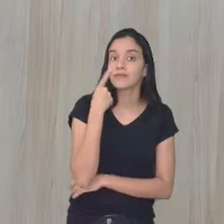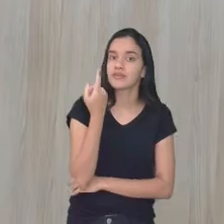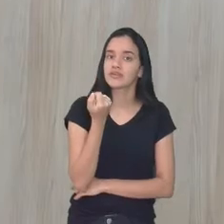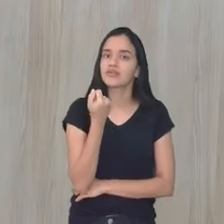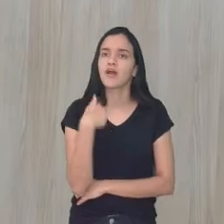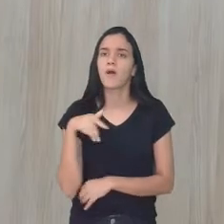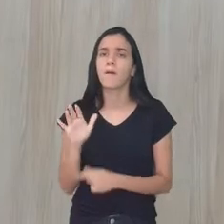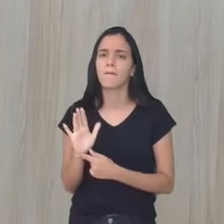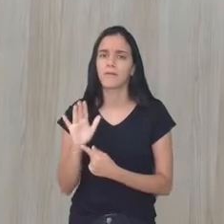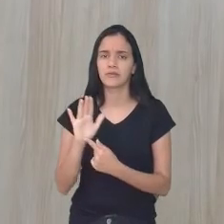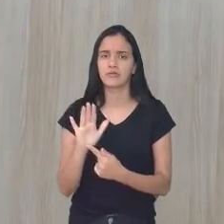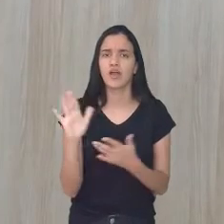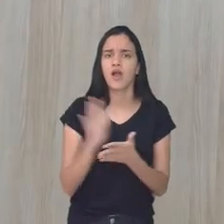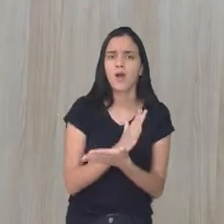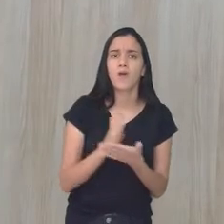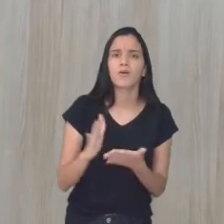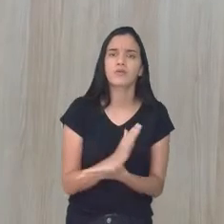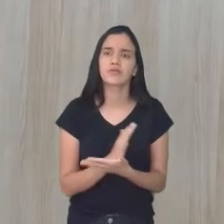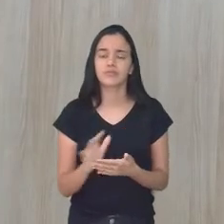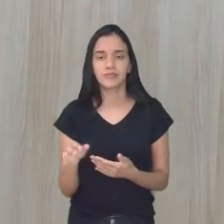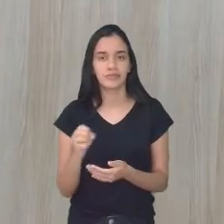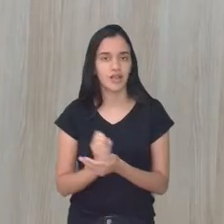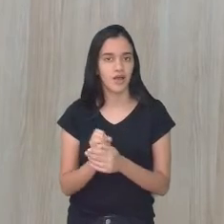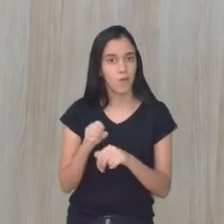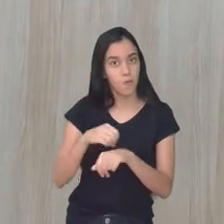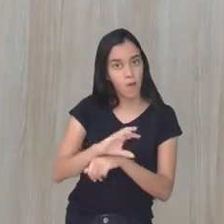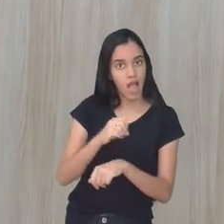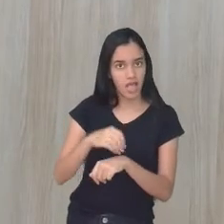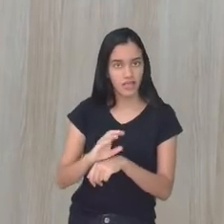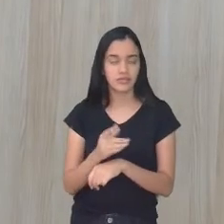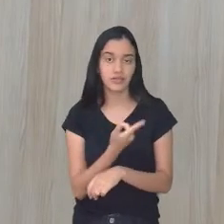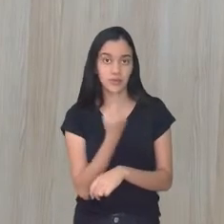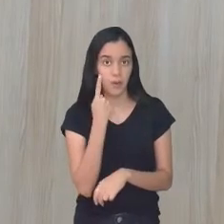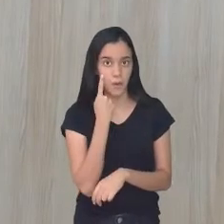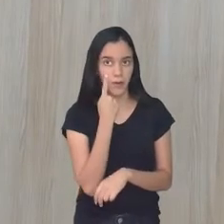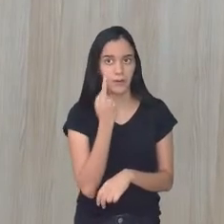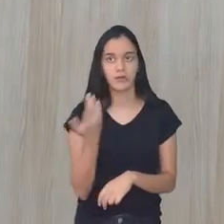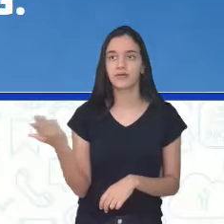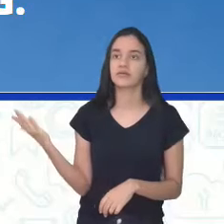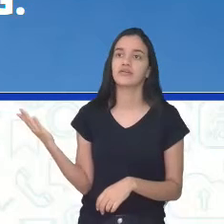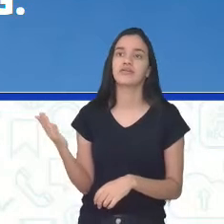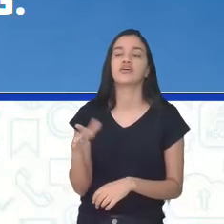Eu trouxe algumas, mas tem uma boa sugestão para vocês. Vejam aqui.